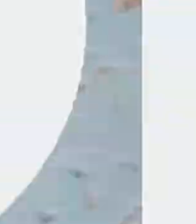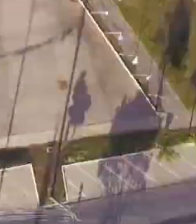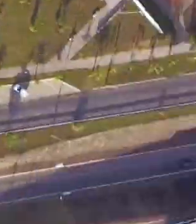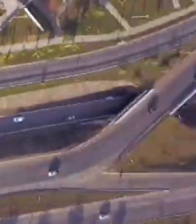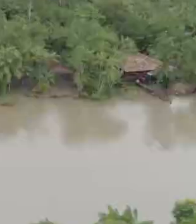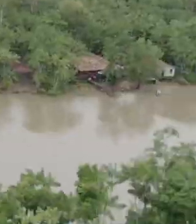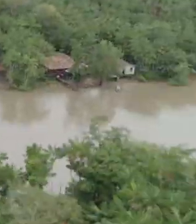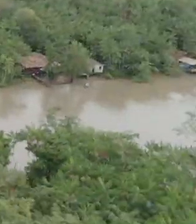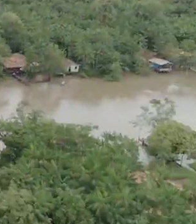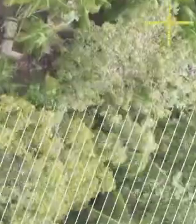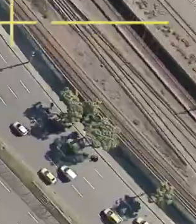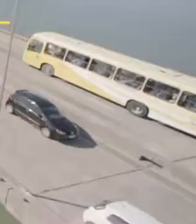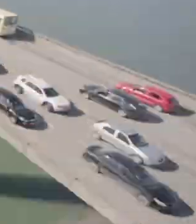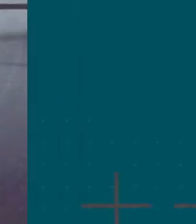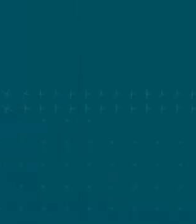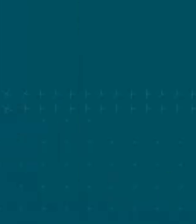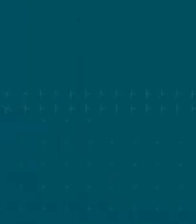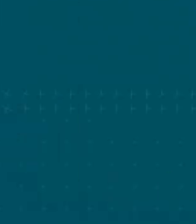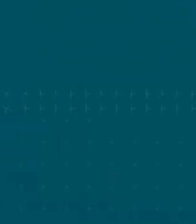Música